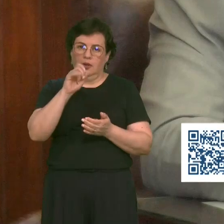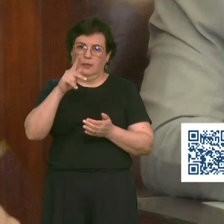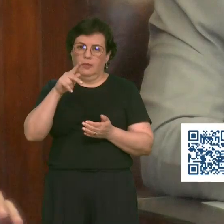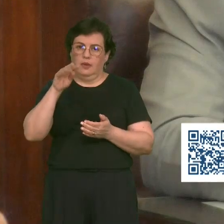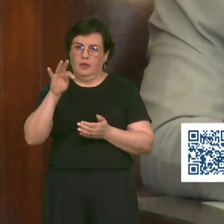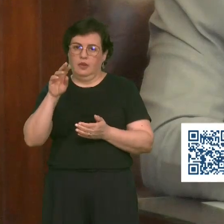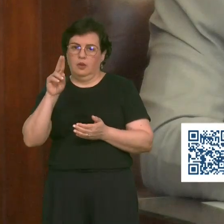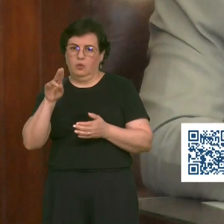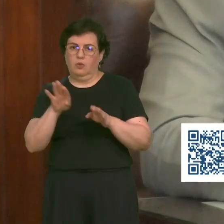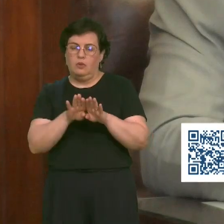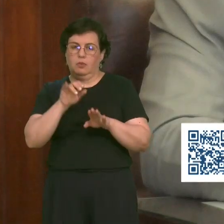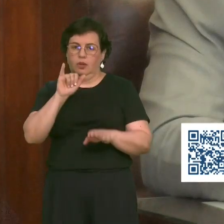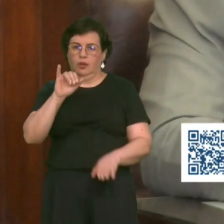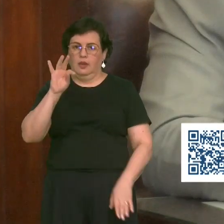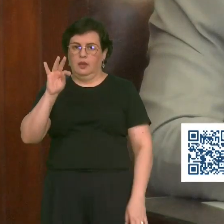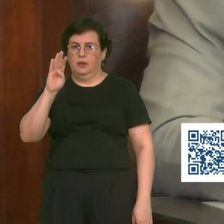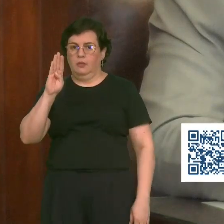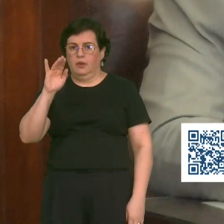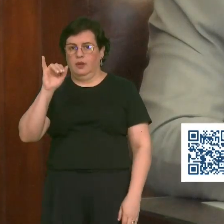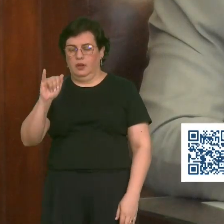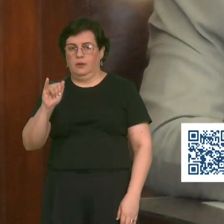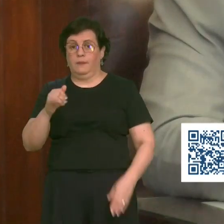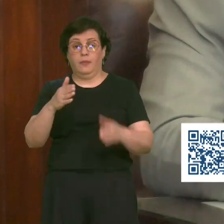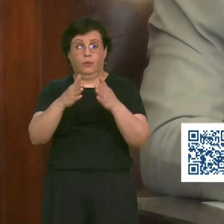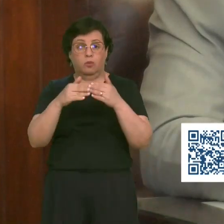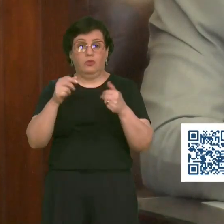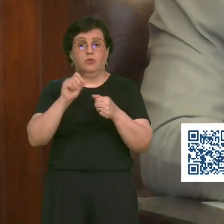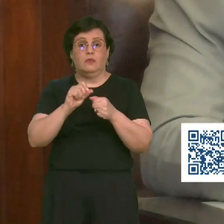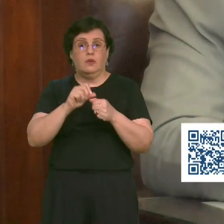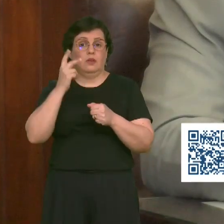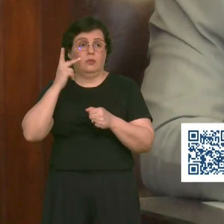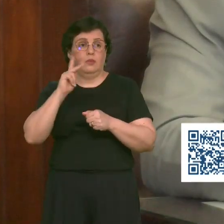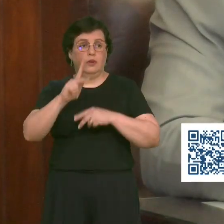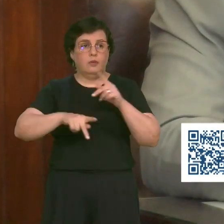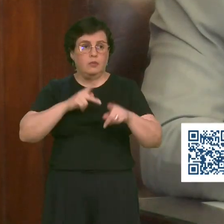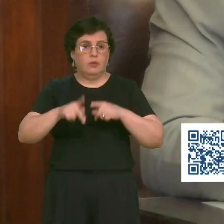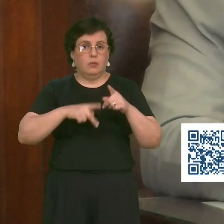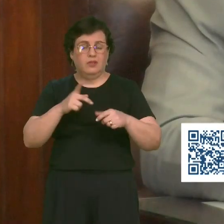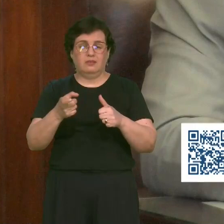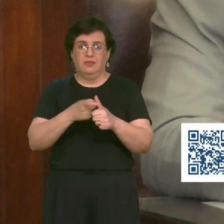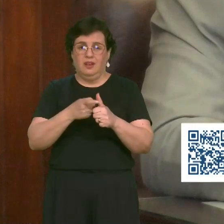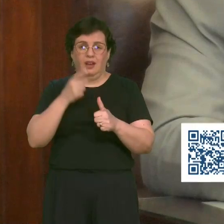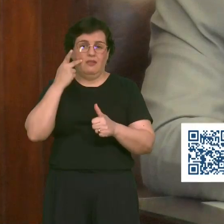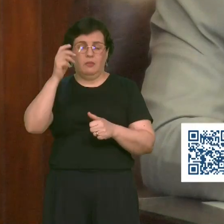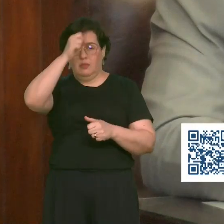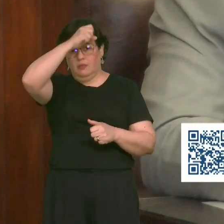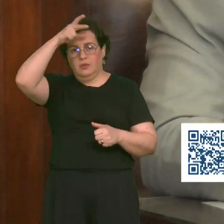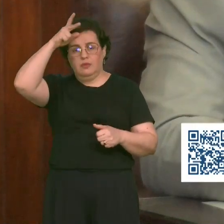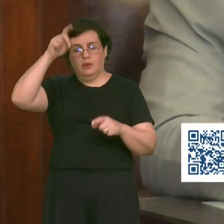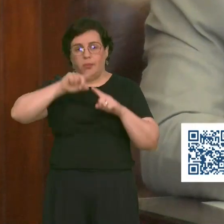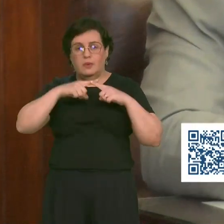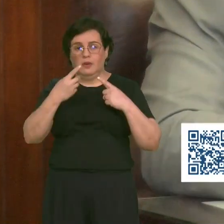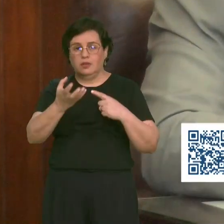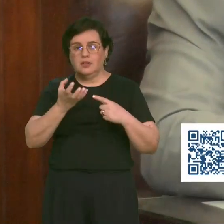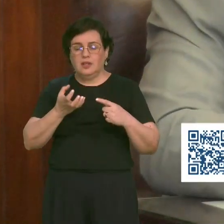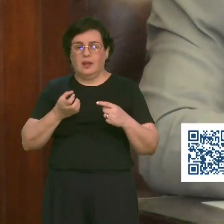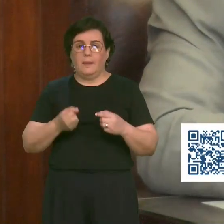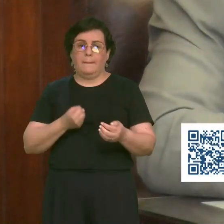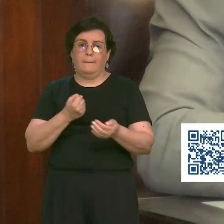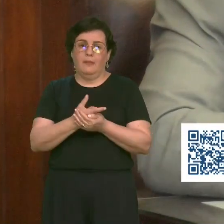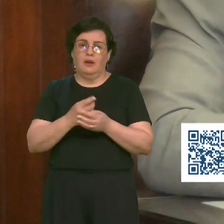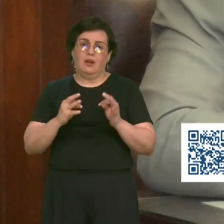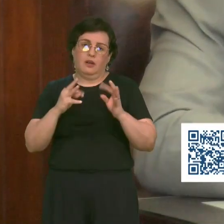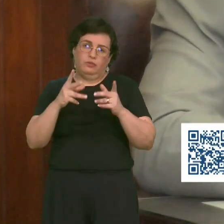e ITBI haja Vista um pedido feito pela população que está em débito com a Prefeitura Municipal é que anseia que está a sua dívida o mais